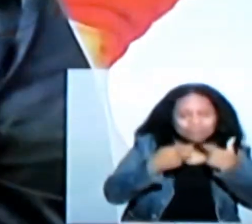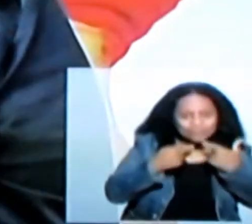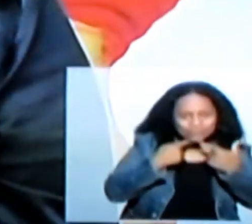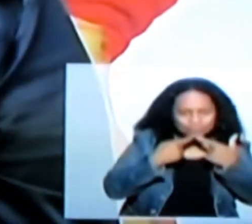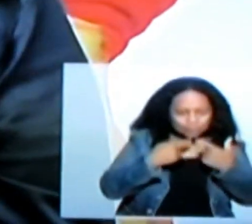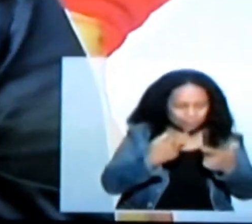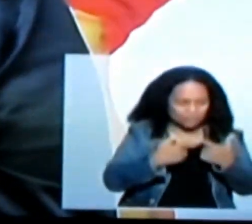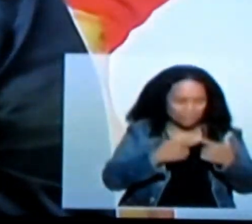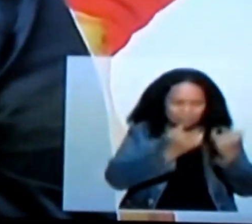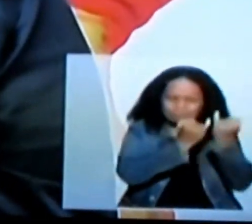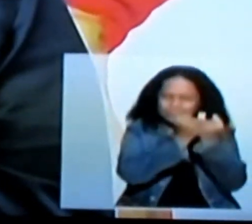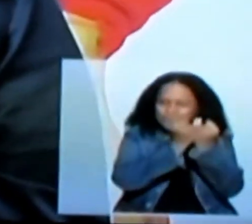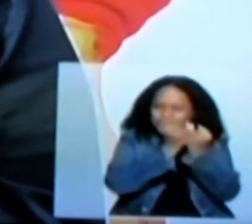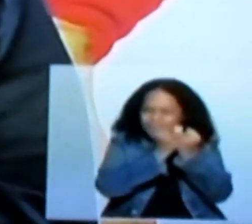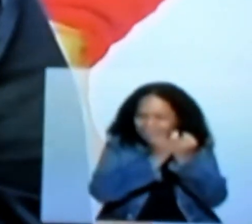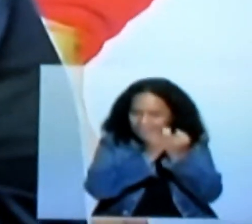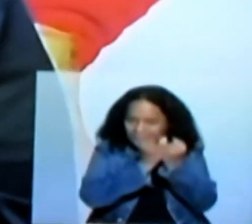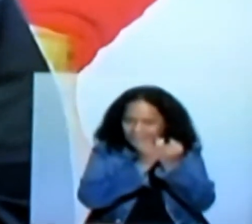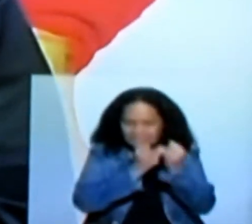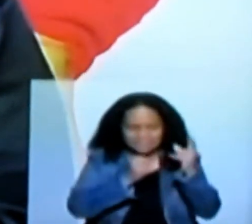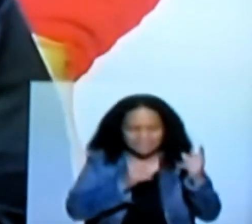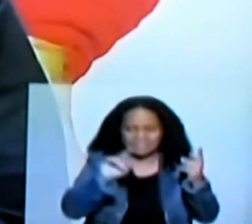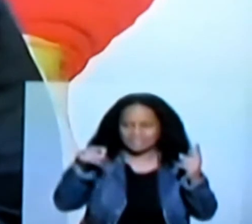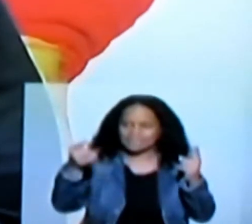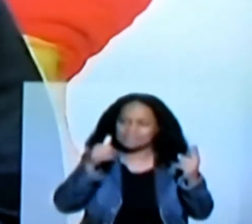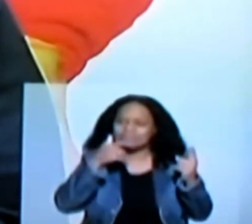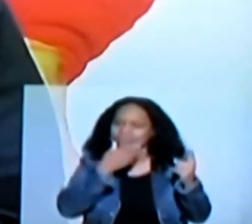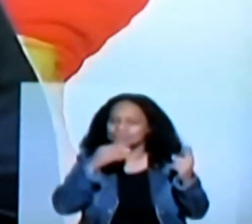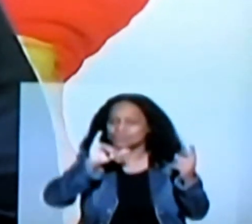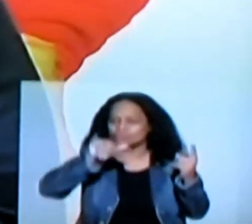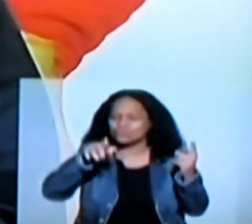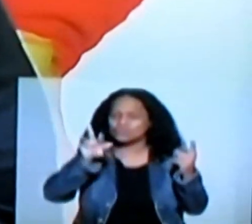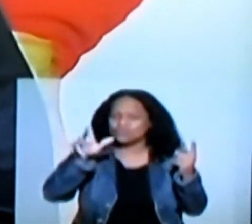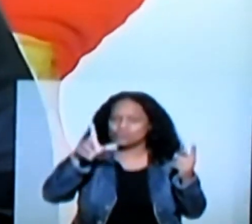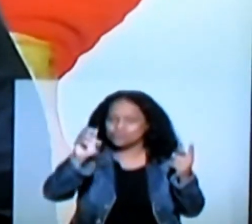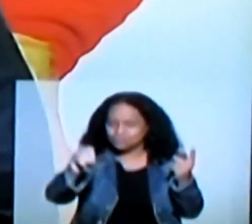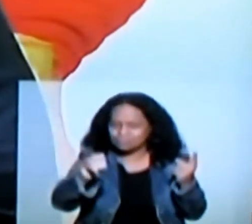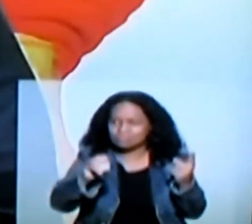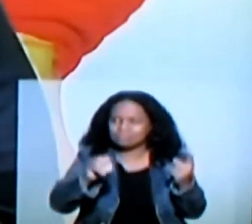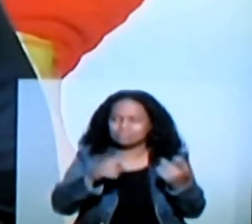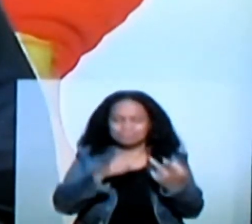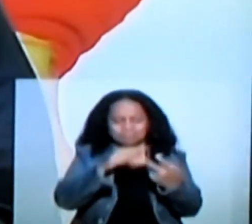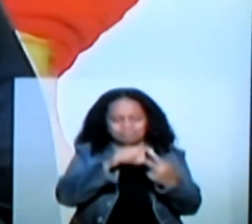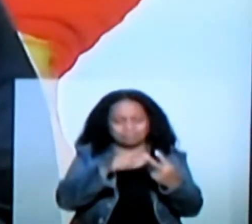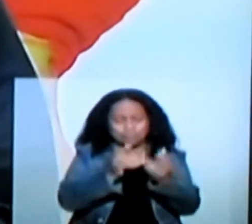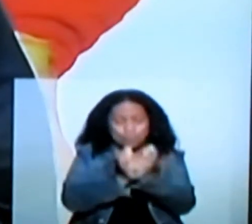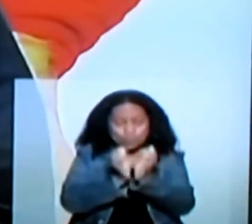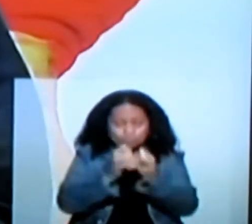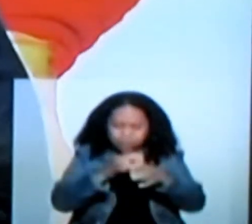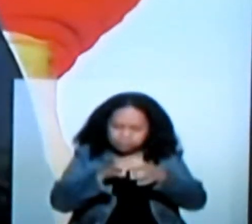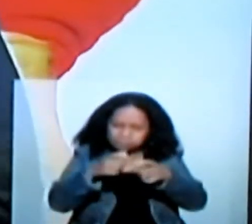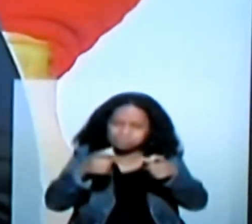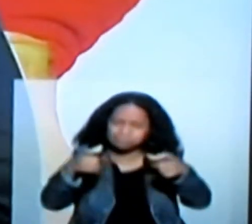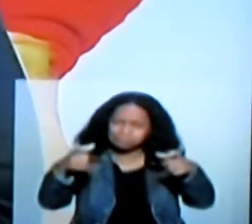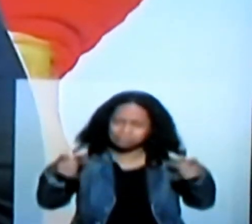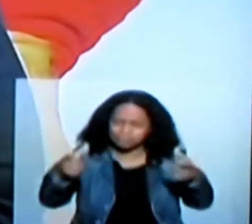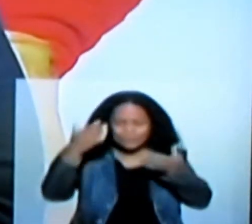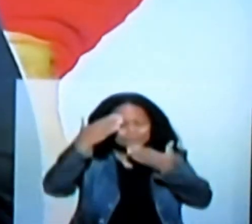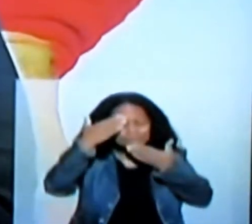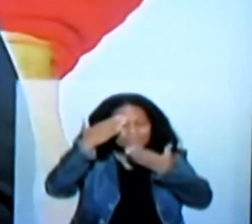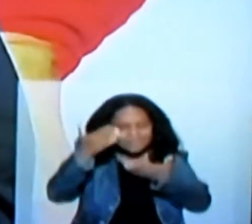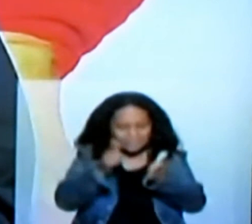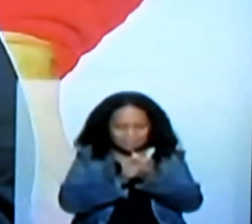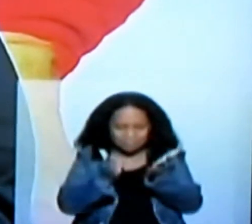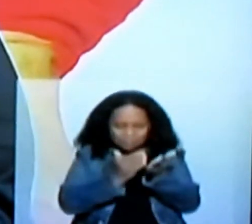quando eu tenho alguma dúvida, a gente tem uma intimidade tão grande hoje em dia, assim, ela, o Júlio, se eu esqueci de alguém, vou me matar, mas é, tem um grupo tão